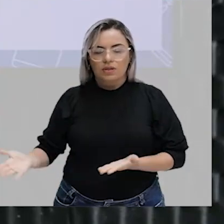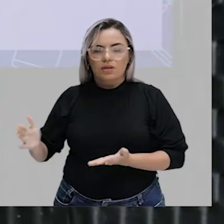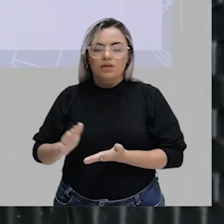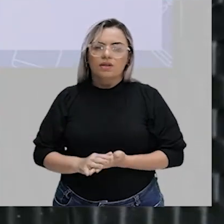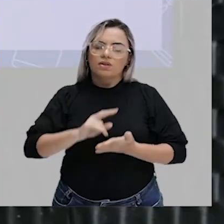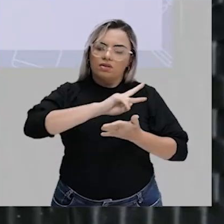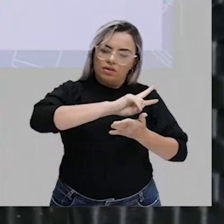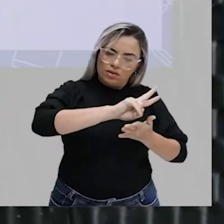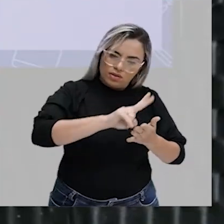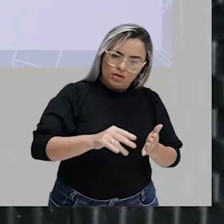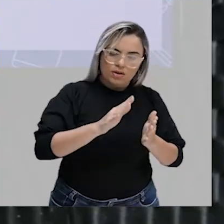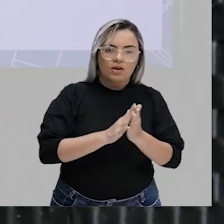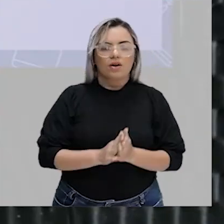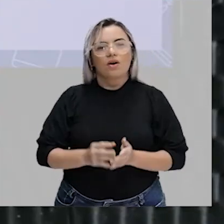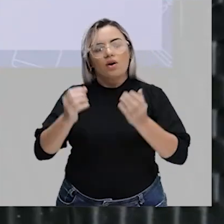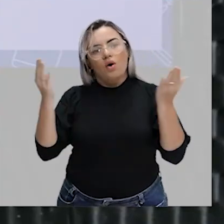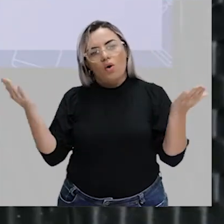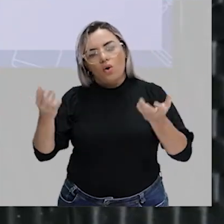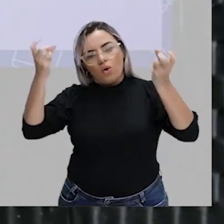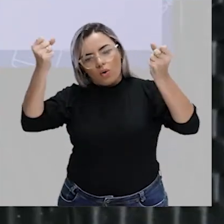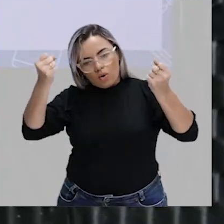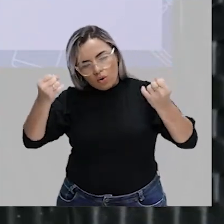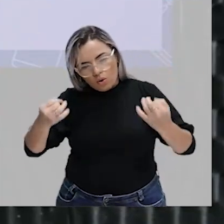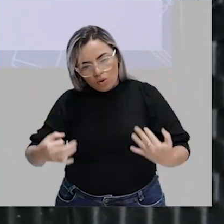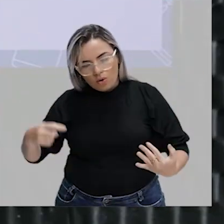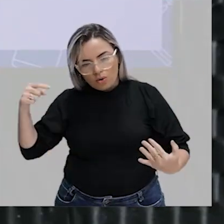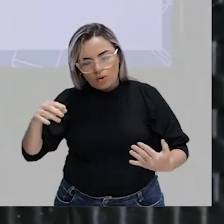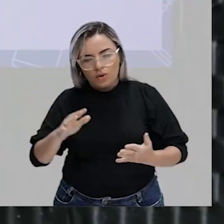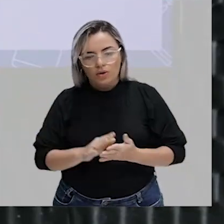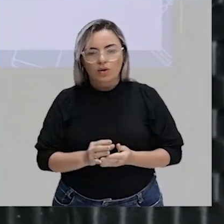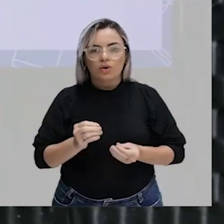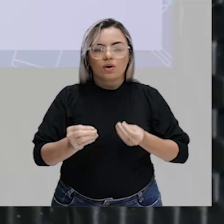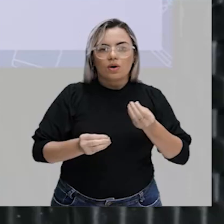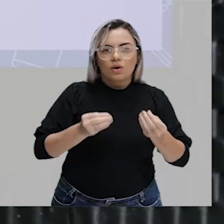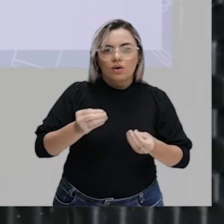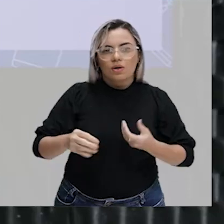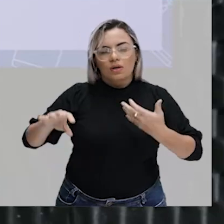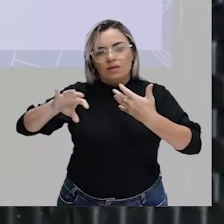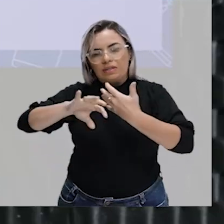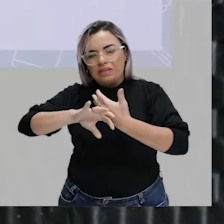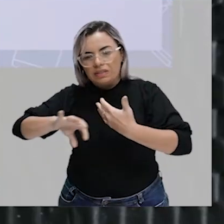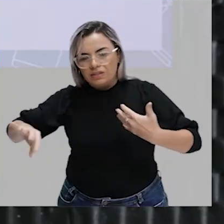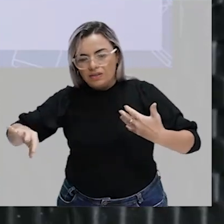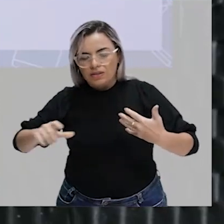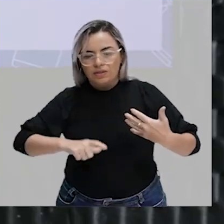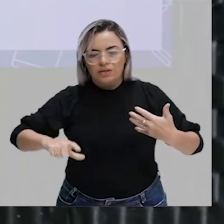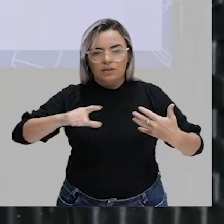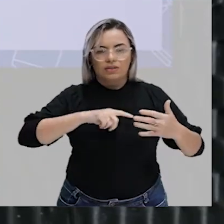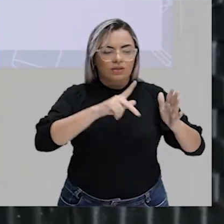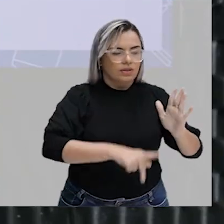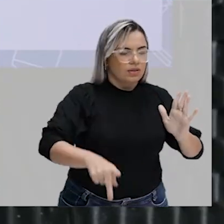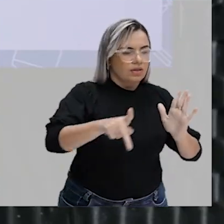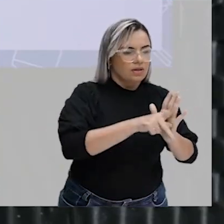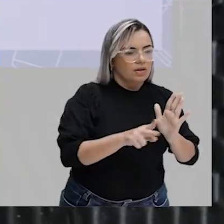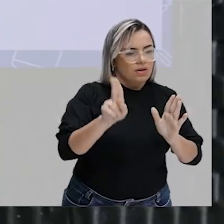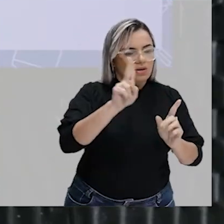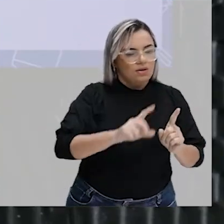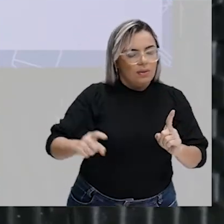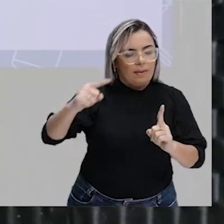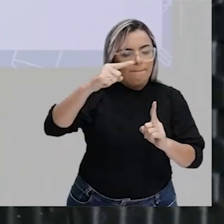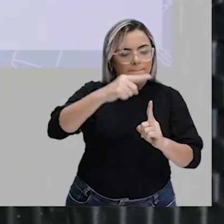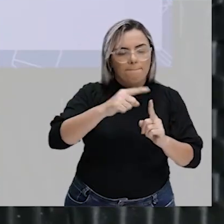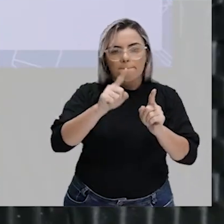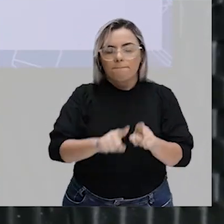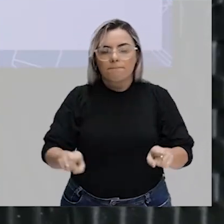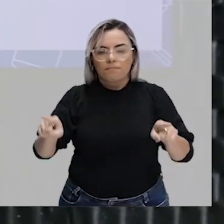ginástica hoje, apesar dela ser de alguma forma ali separadinha, ter uma própria unidade temática,